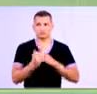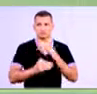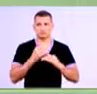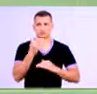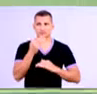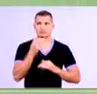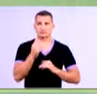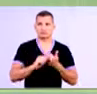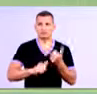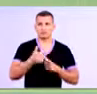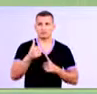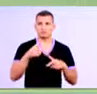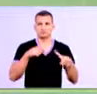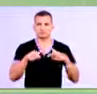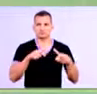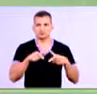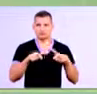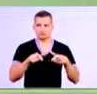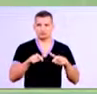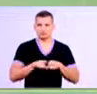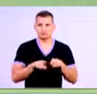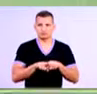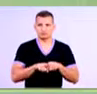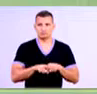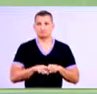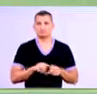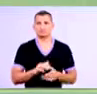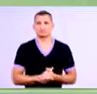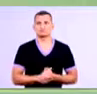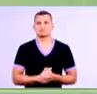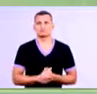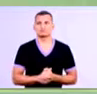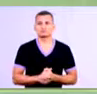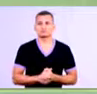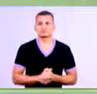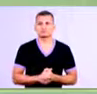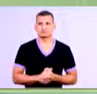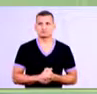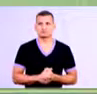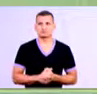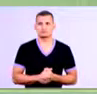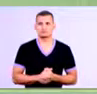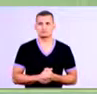a qualidade do trabalho e a produtividade.